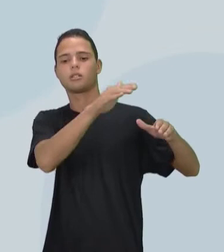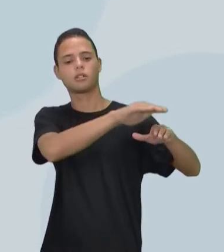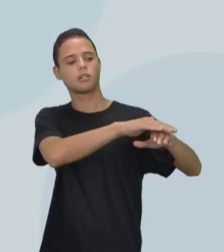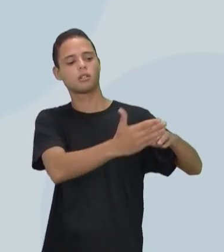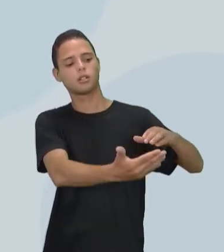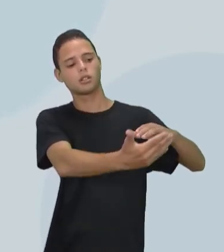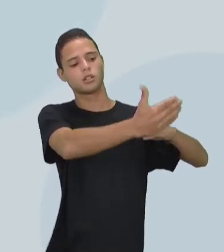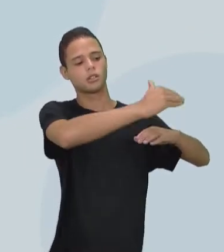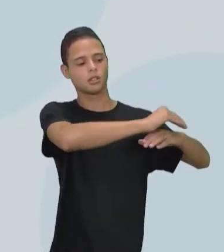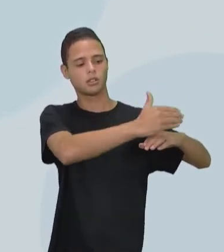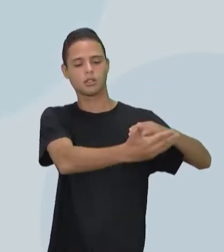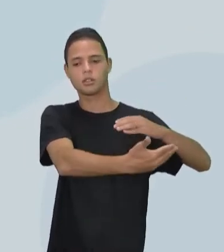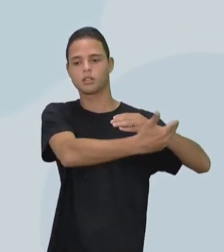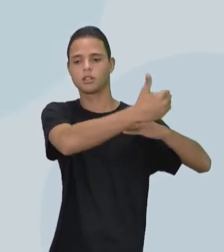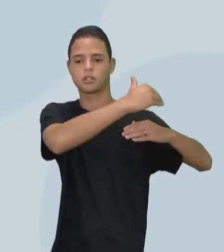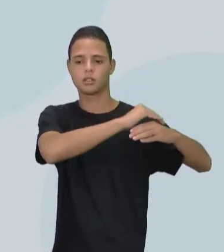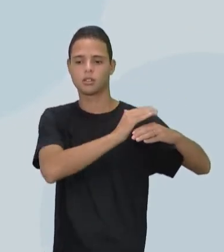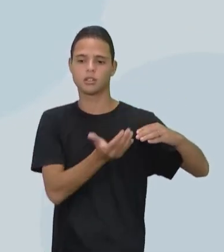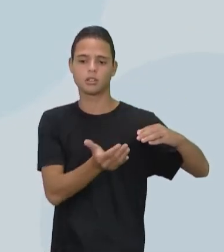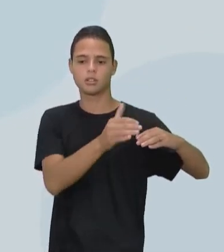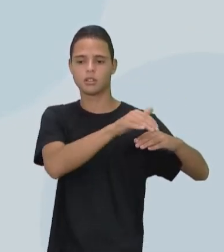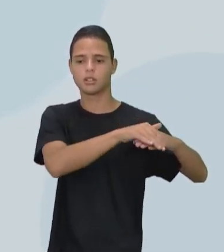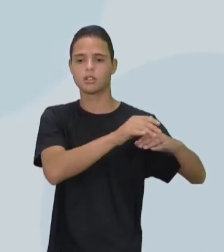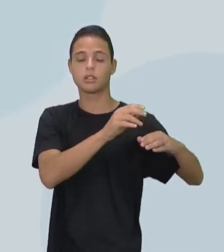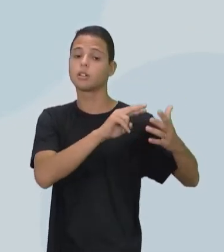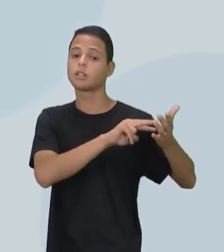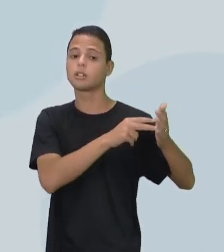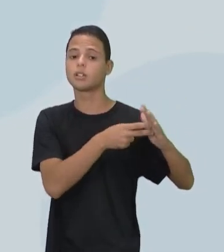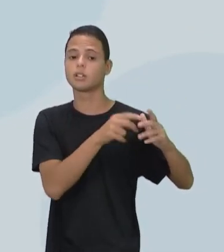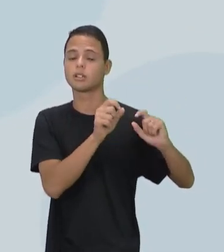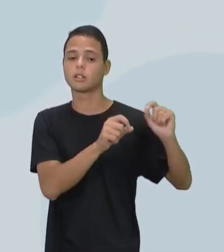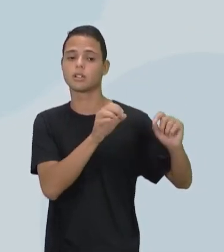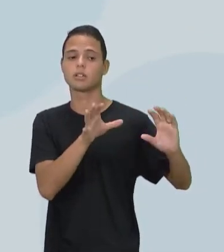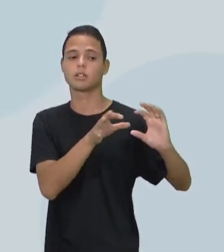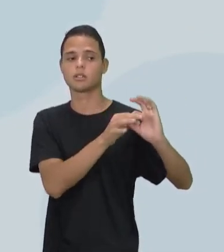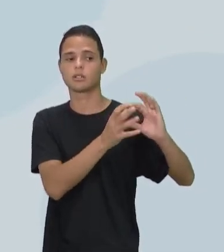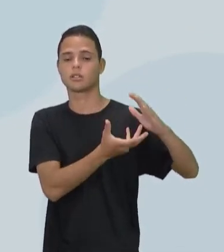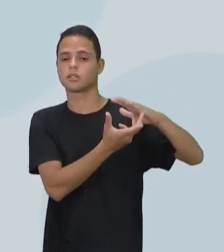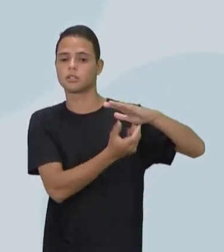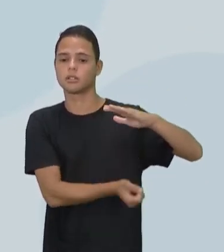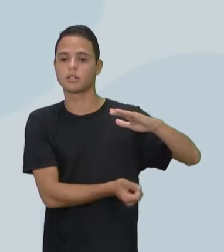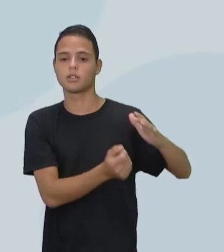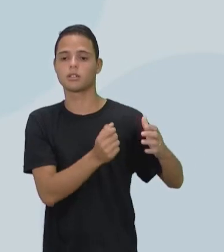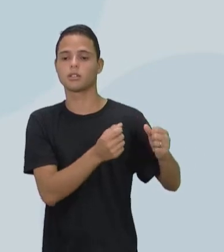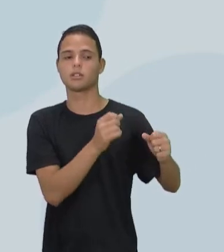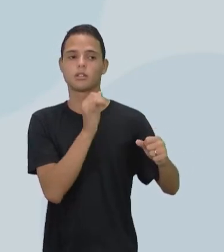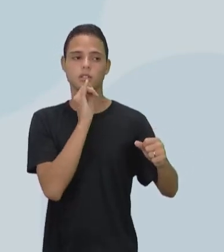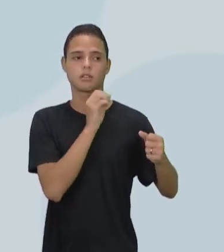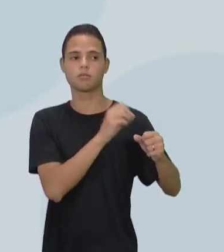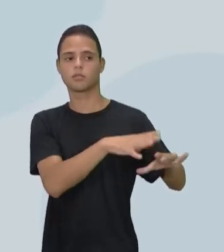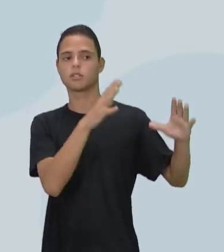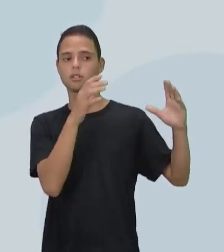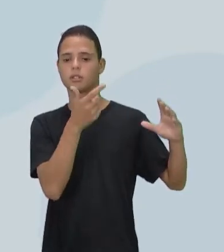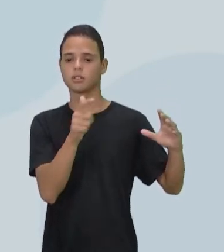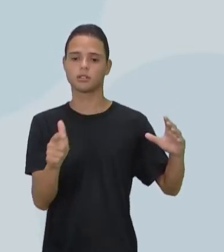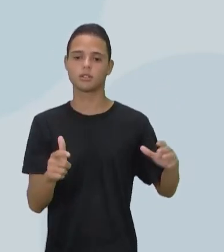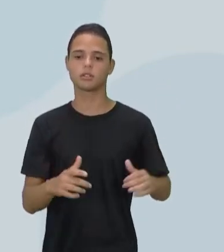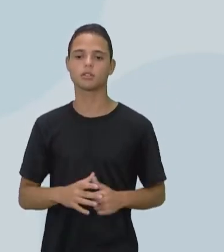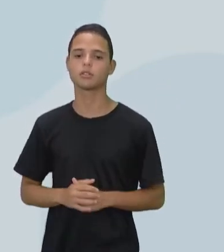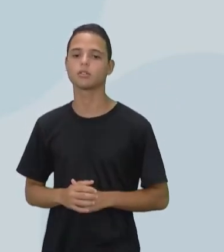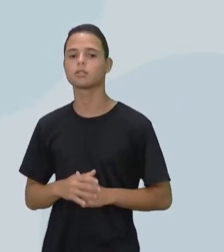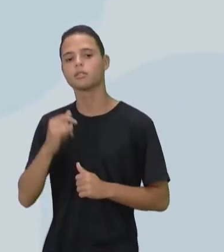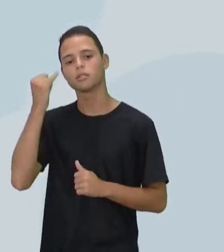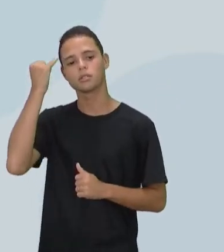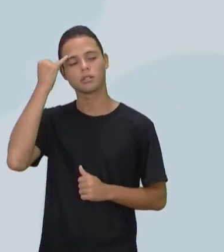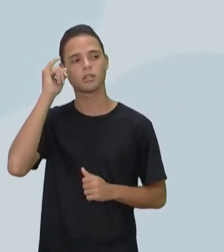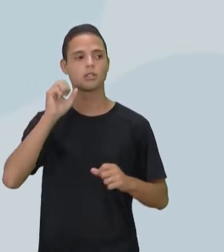O que é esse material que não reage? Significa que ele não vai ter reação com o que está saindo do lixo, enfim, né? Ele evita a